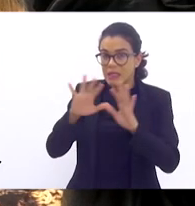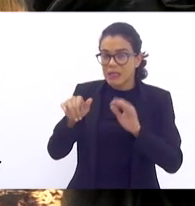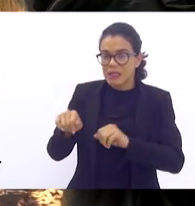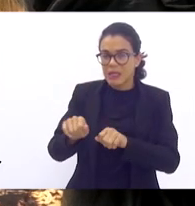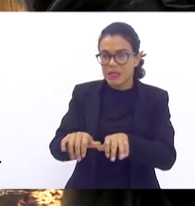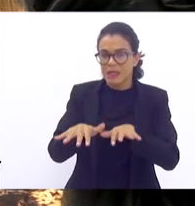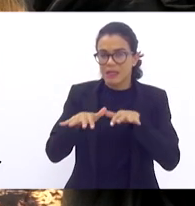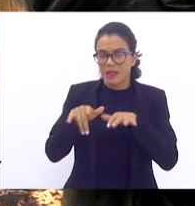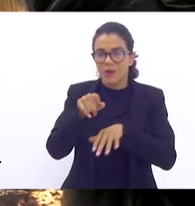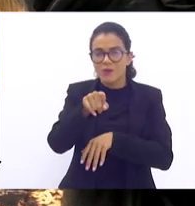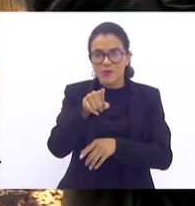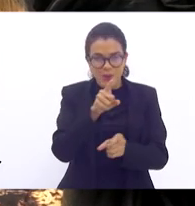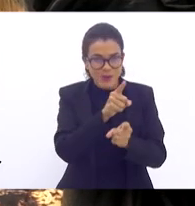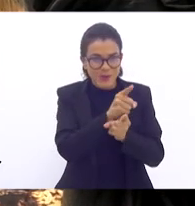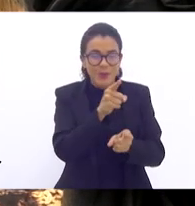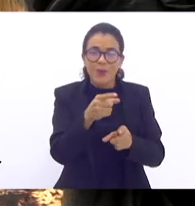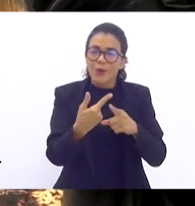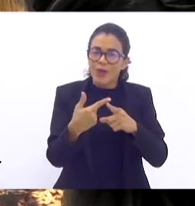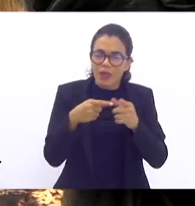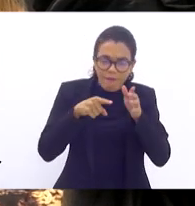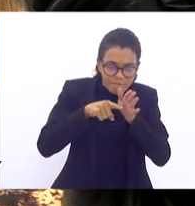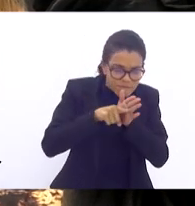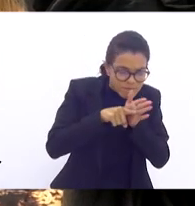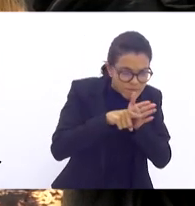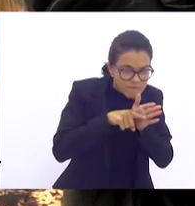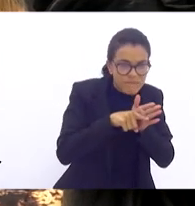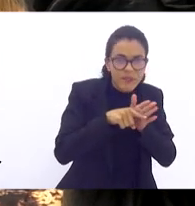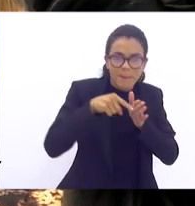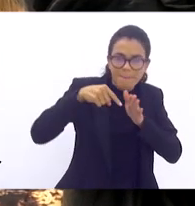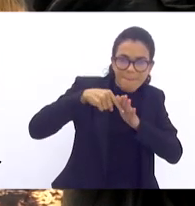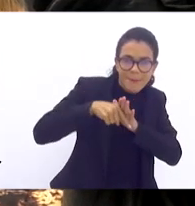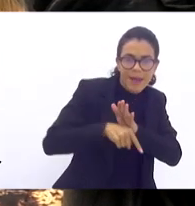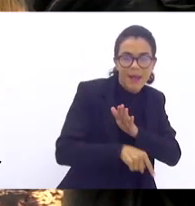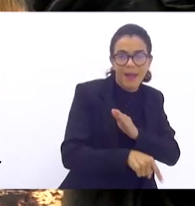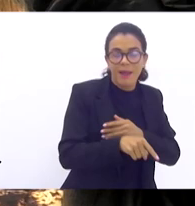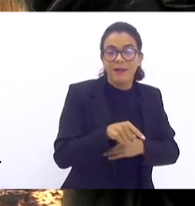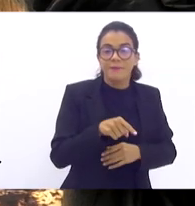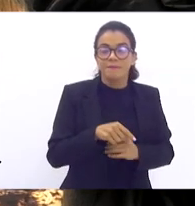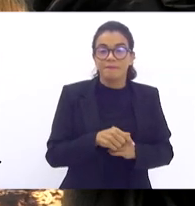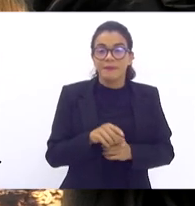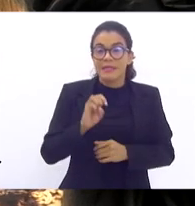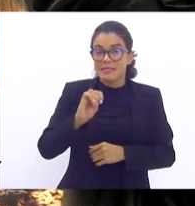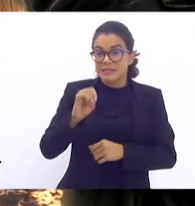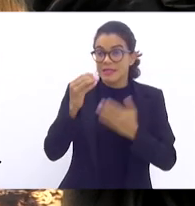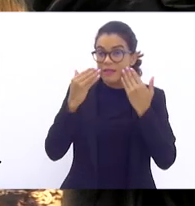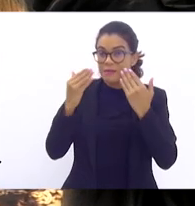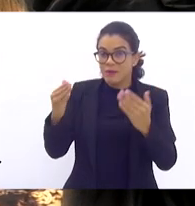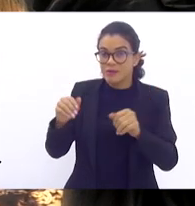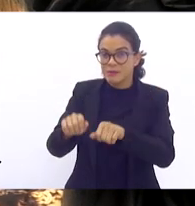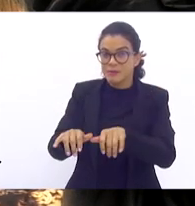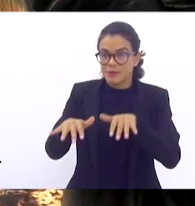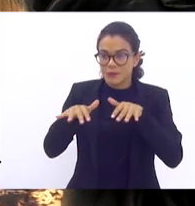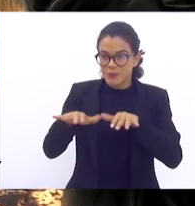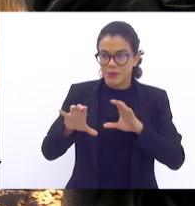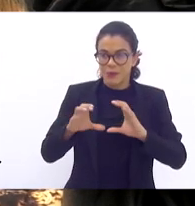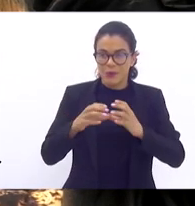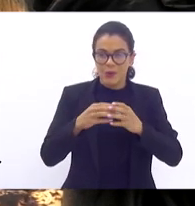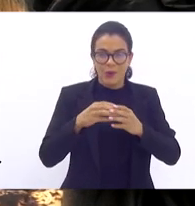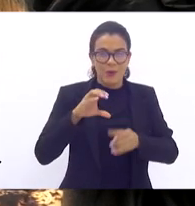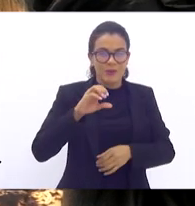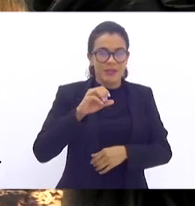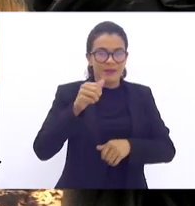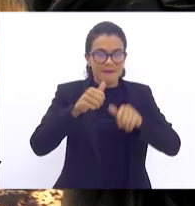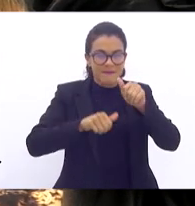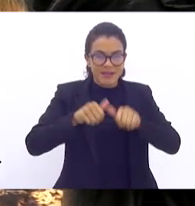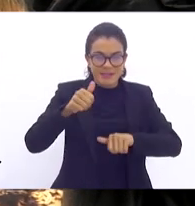foi descobrir porque é um estudioso mas se estivesse sistematizado por Parlamento e ficasse público não comitê de avaliação de